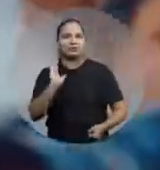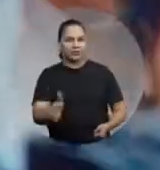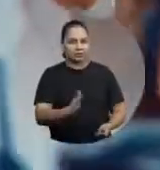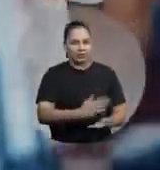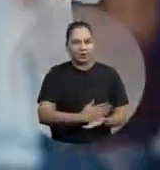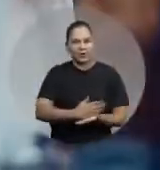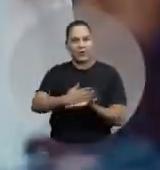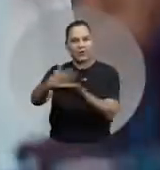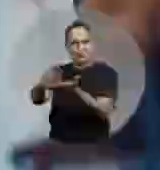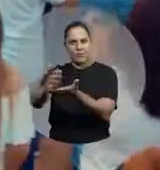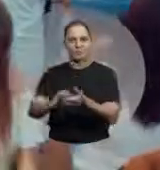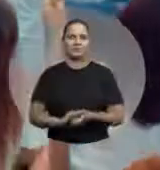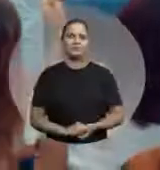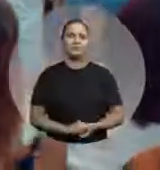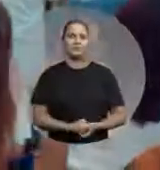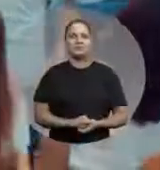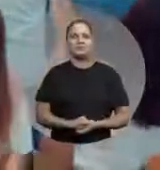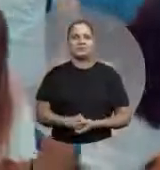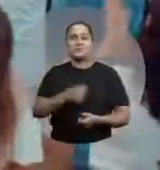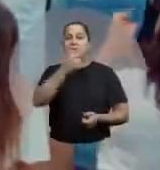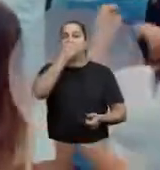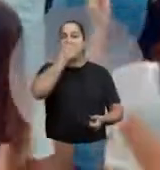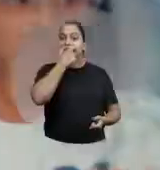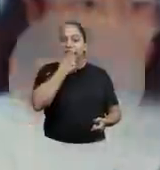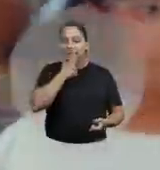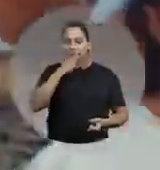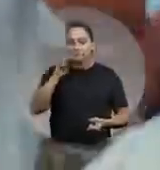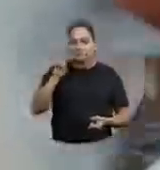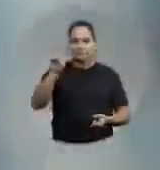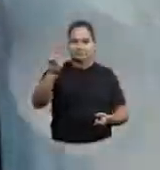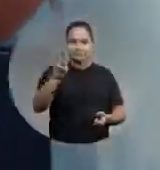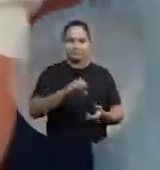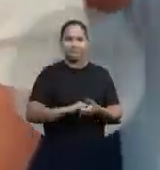já começou. É Vanderlei,